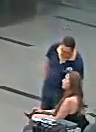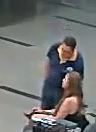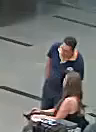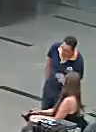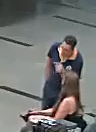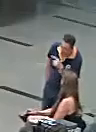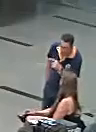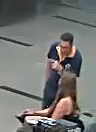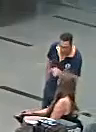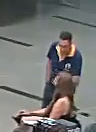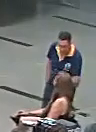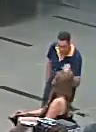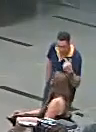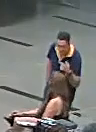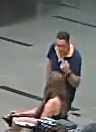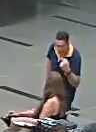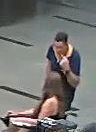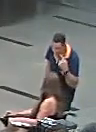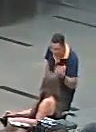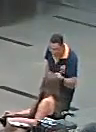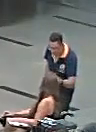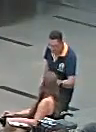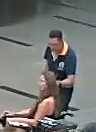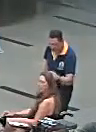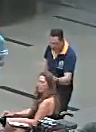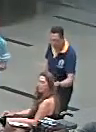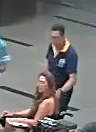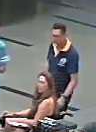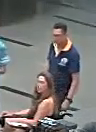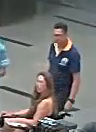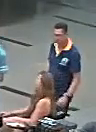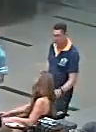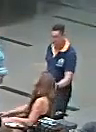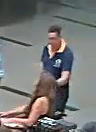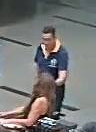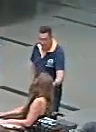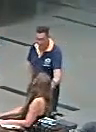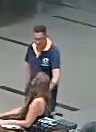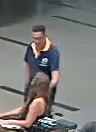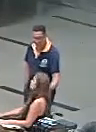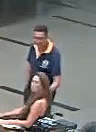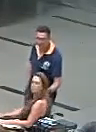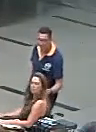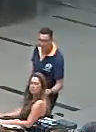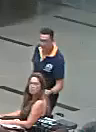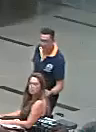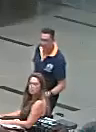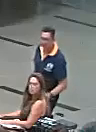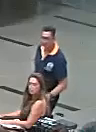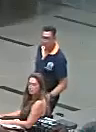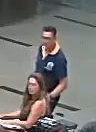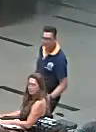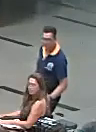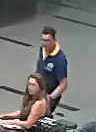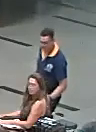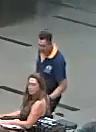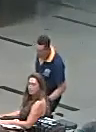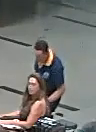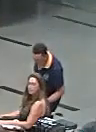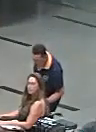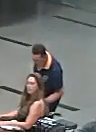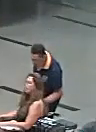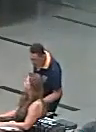mentira agradecemos a participação da Sueli pessoal audiência pública